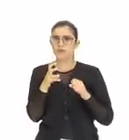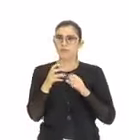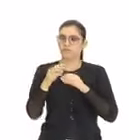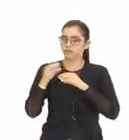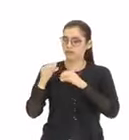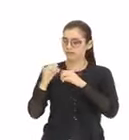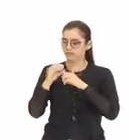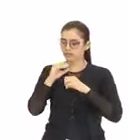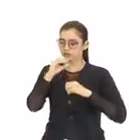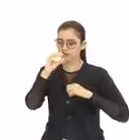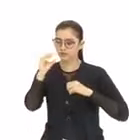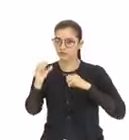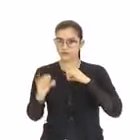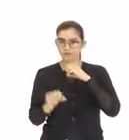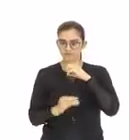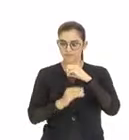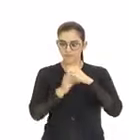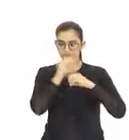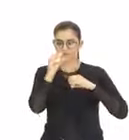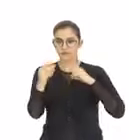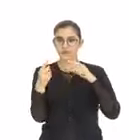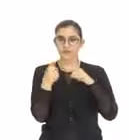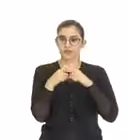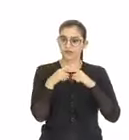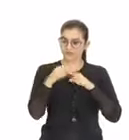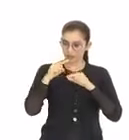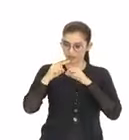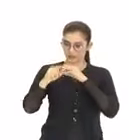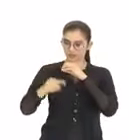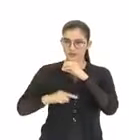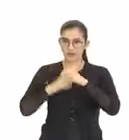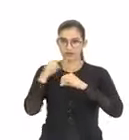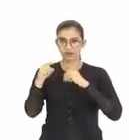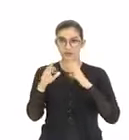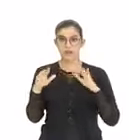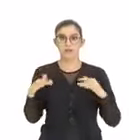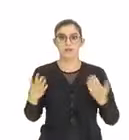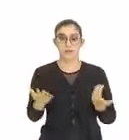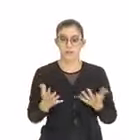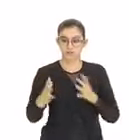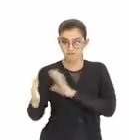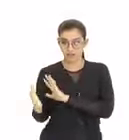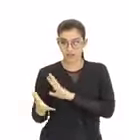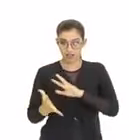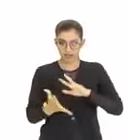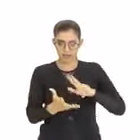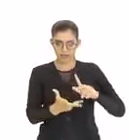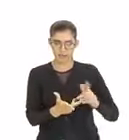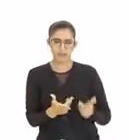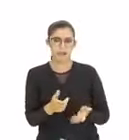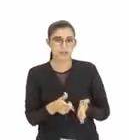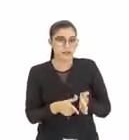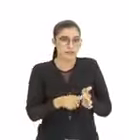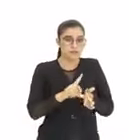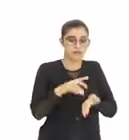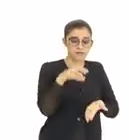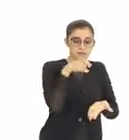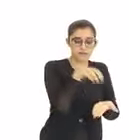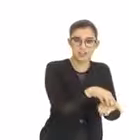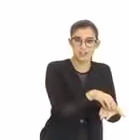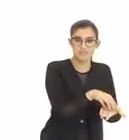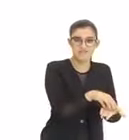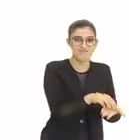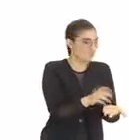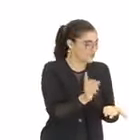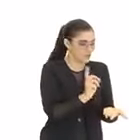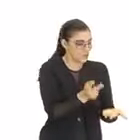planeta Saturno. Aí concluiu, né? Ora, então a Terra, que dizia ser o centro do universo, na verdade não era, porque ela girava